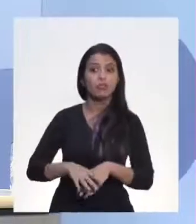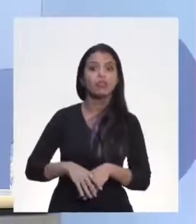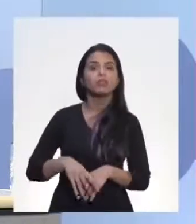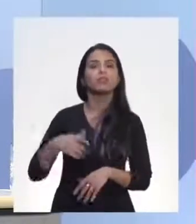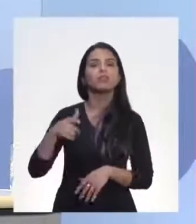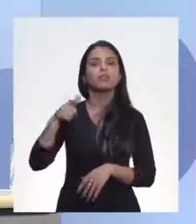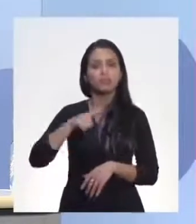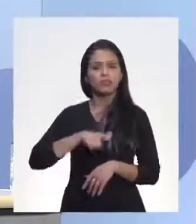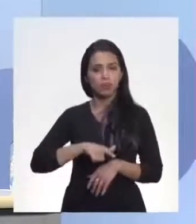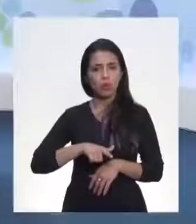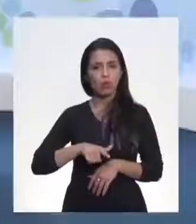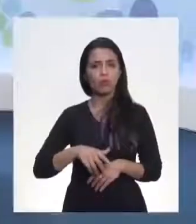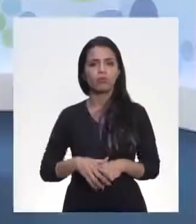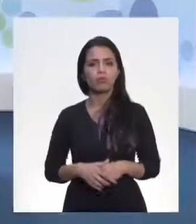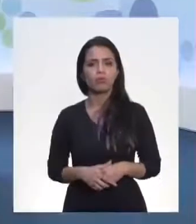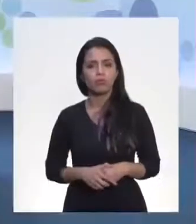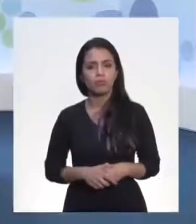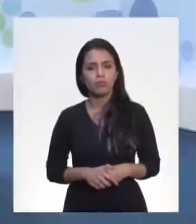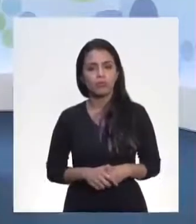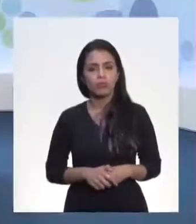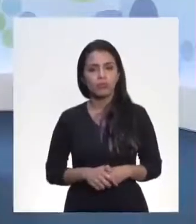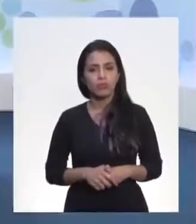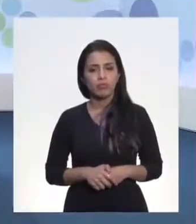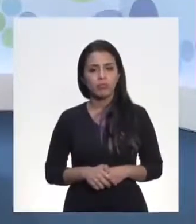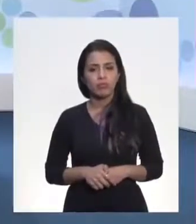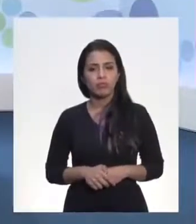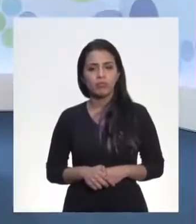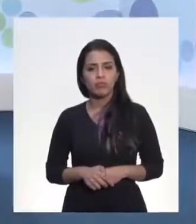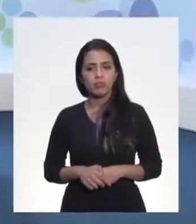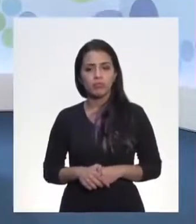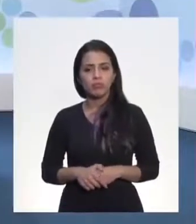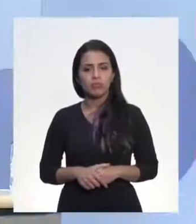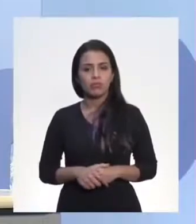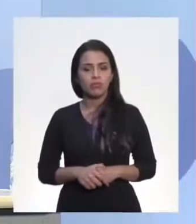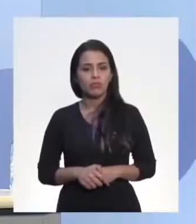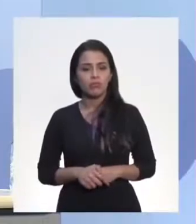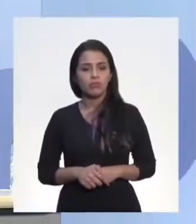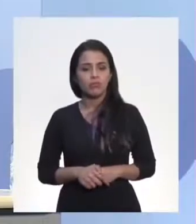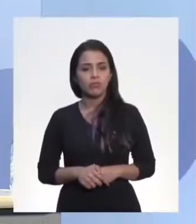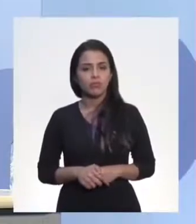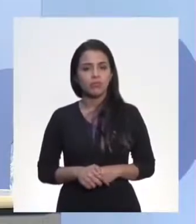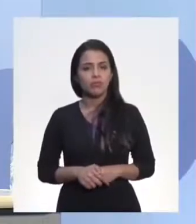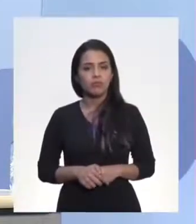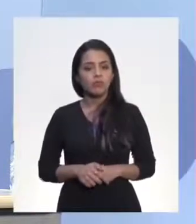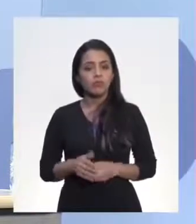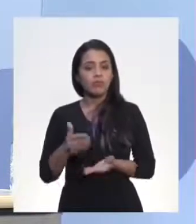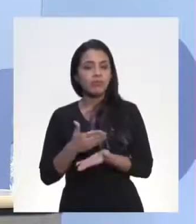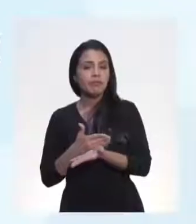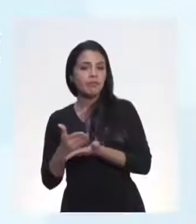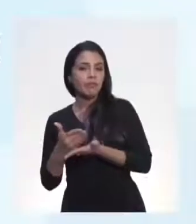novo aí, para eles verem aí. O trecho, novamente, é princípio ou é